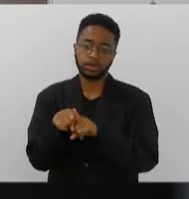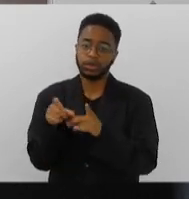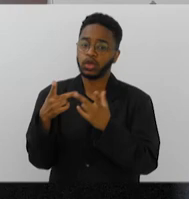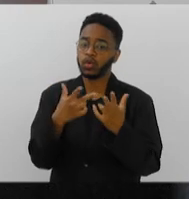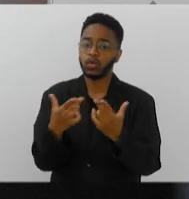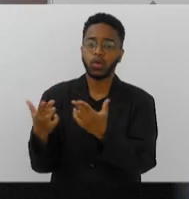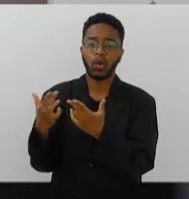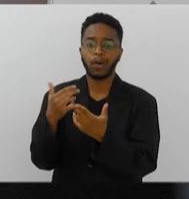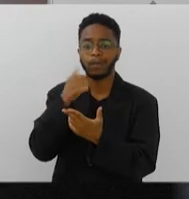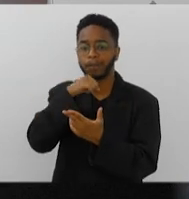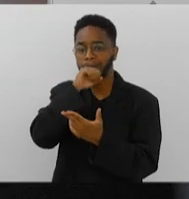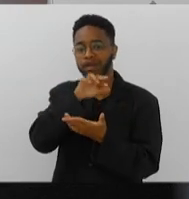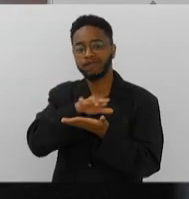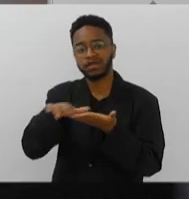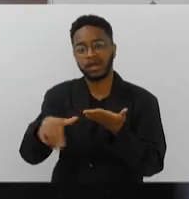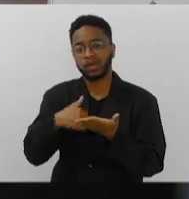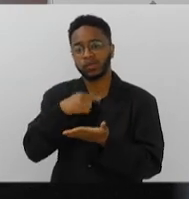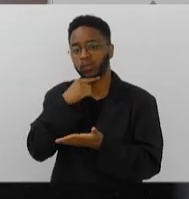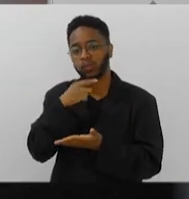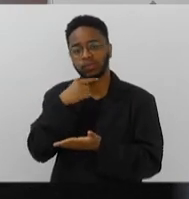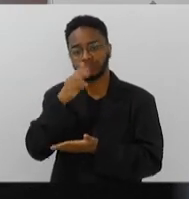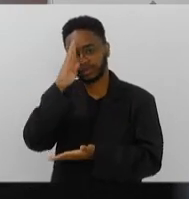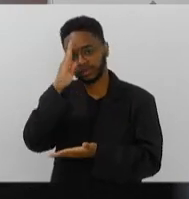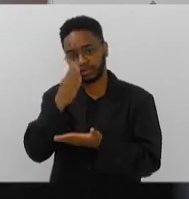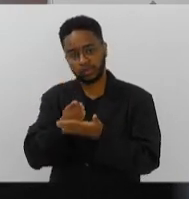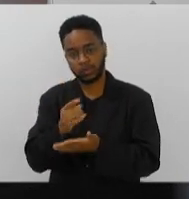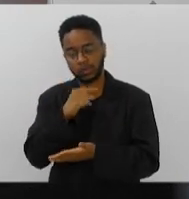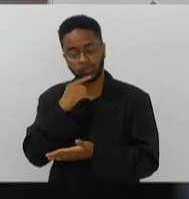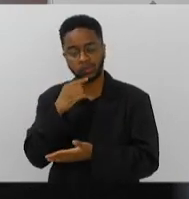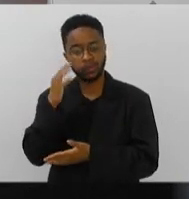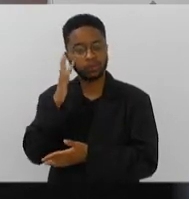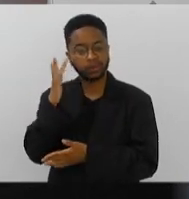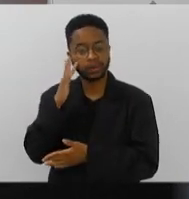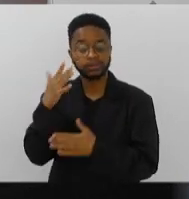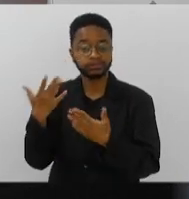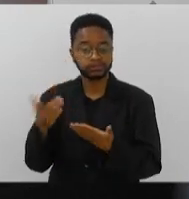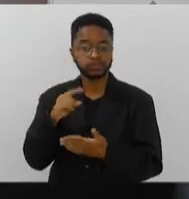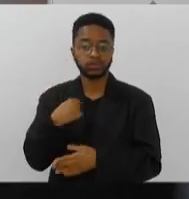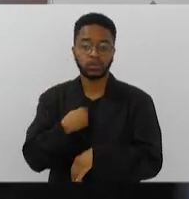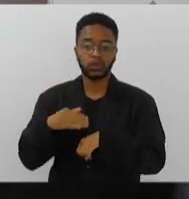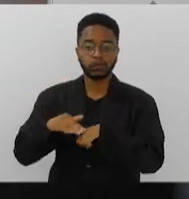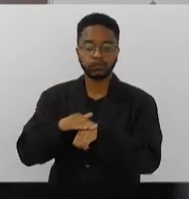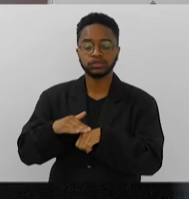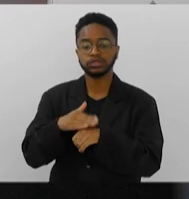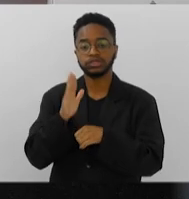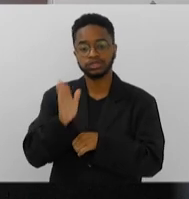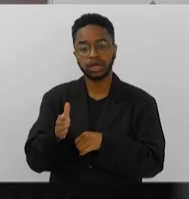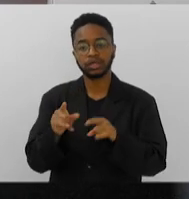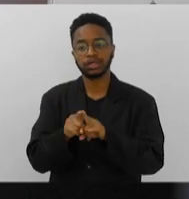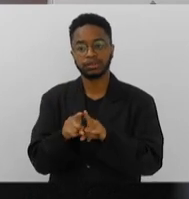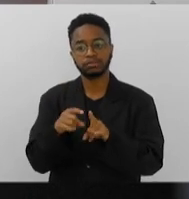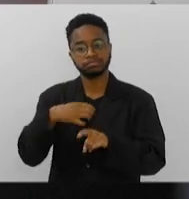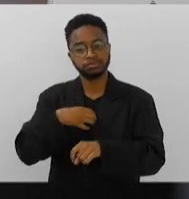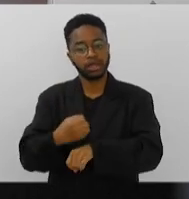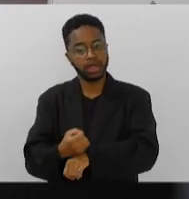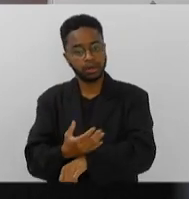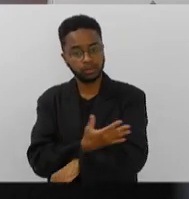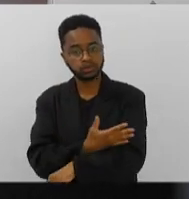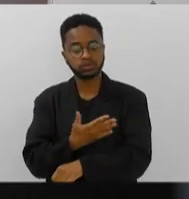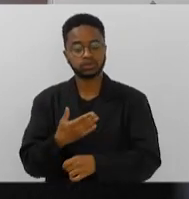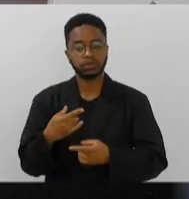incrédulo em algum momento. Nós falamos disso em algumas oportunidades e isso, de fato, me emociona